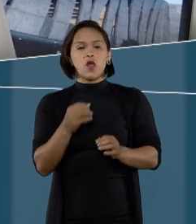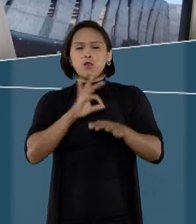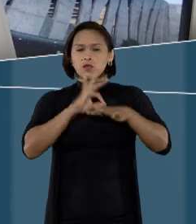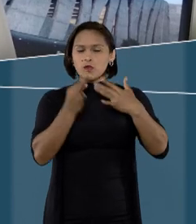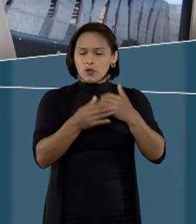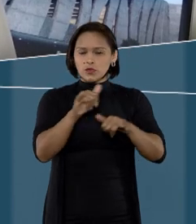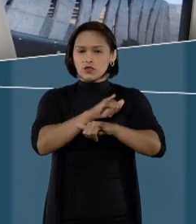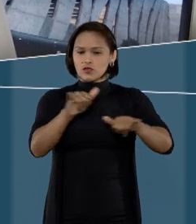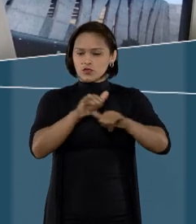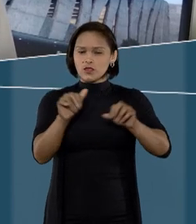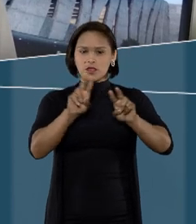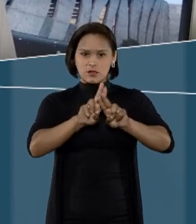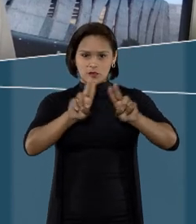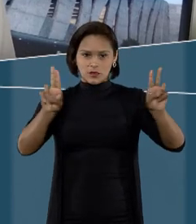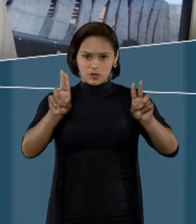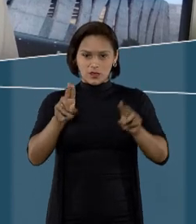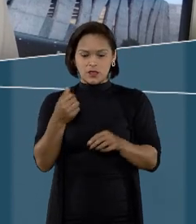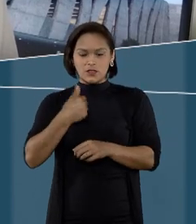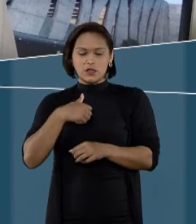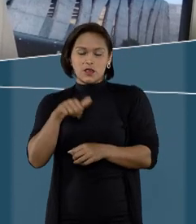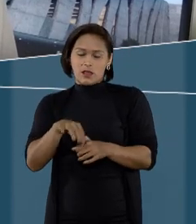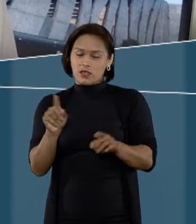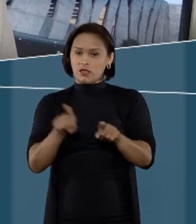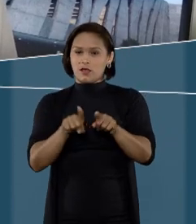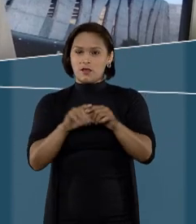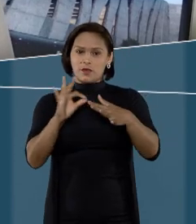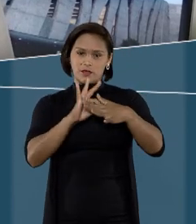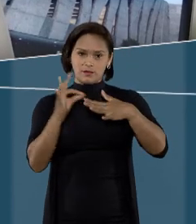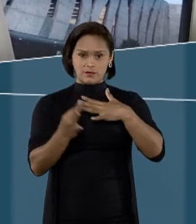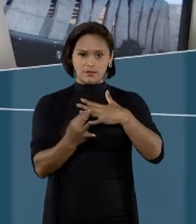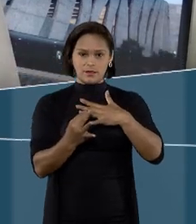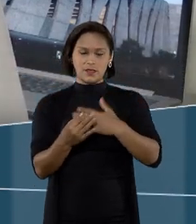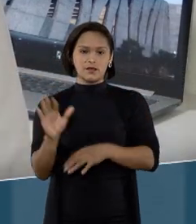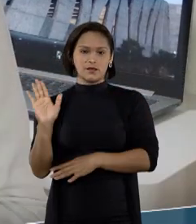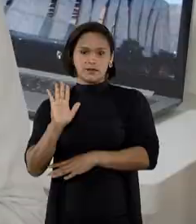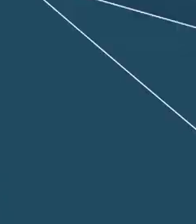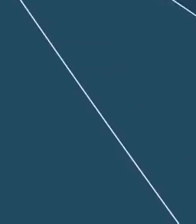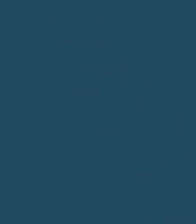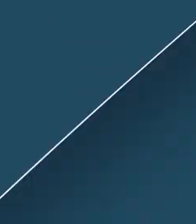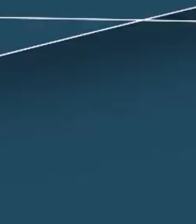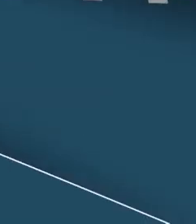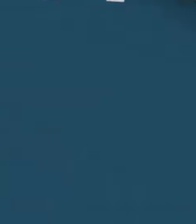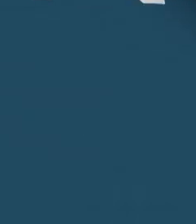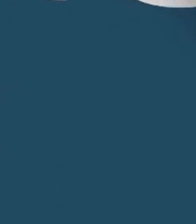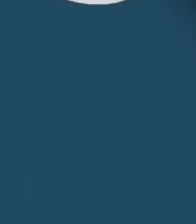confere outras notícias no site do STJ e nas nossas redes sociais. Até a próxima!